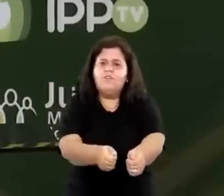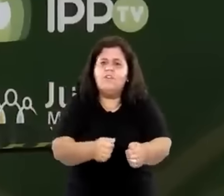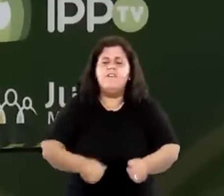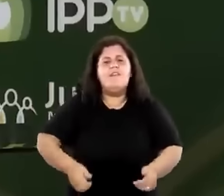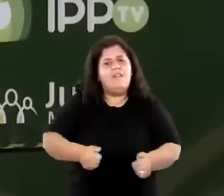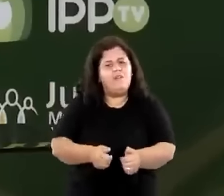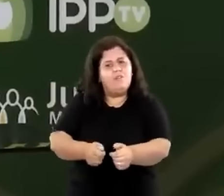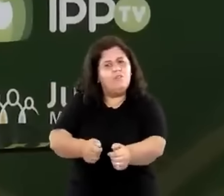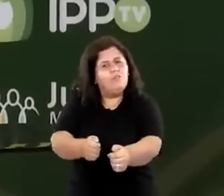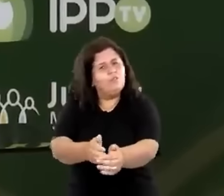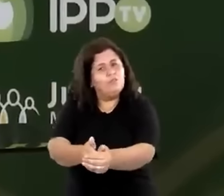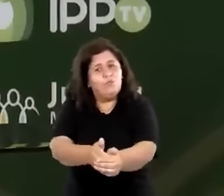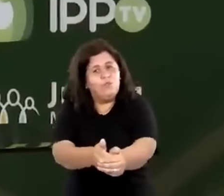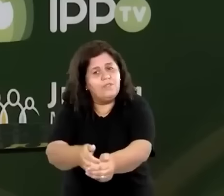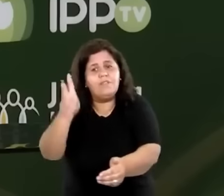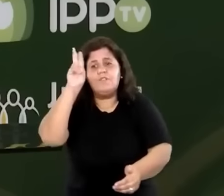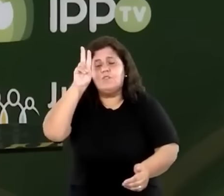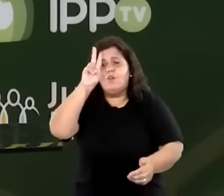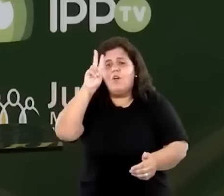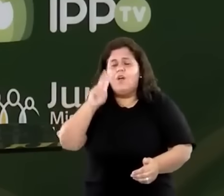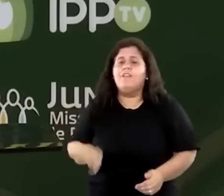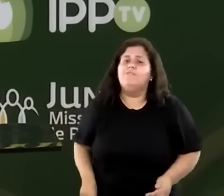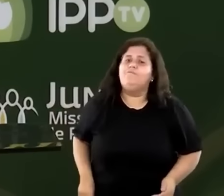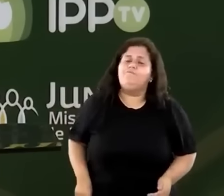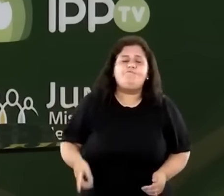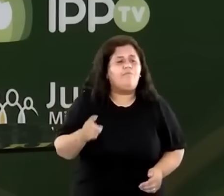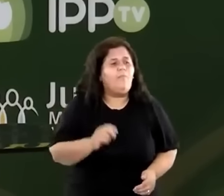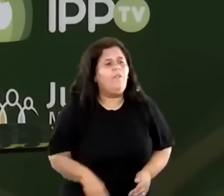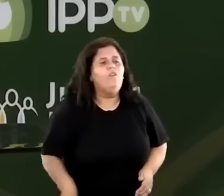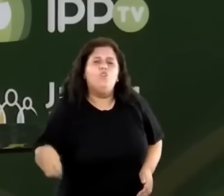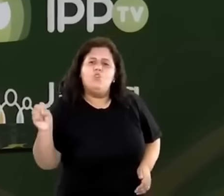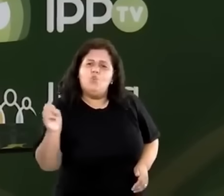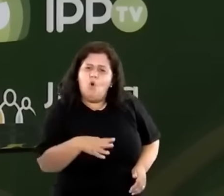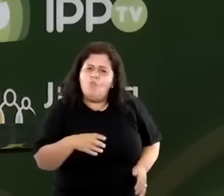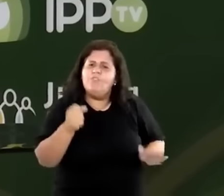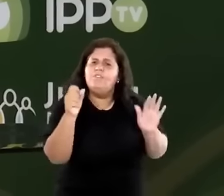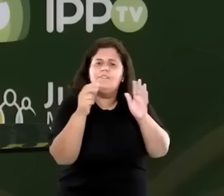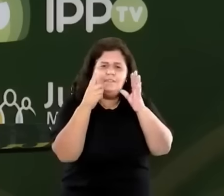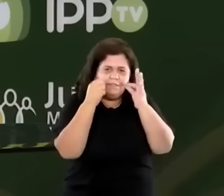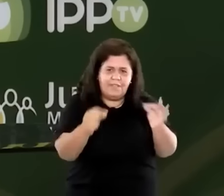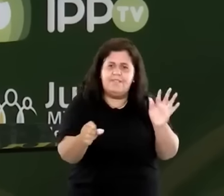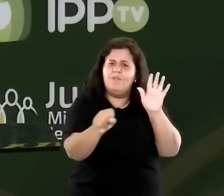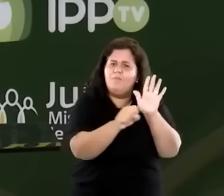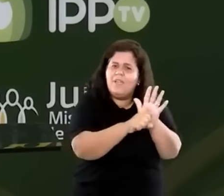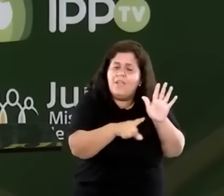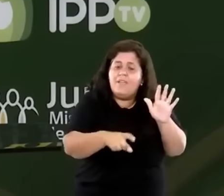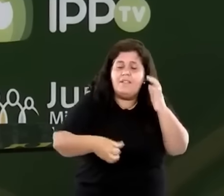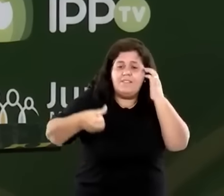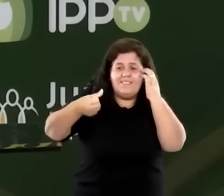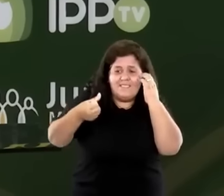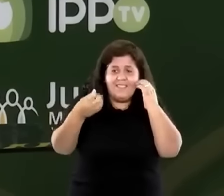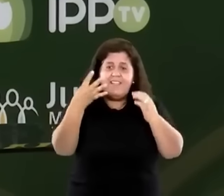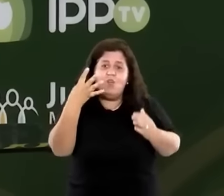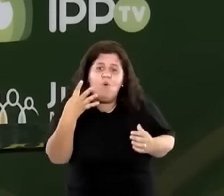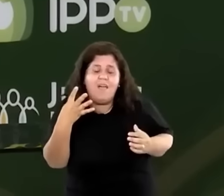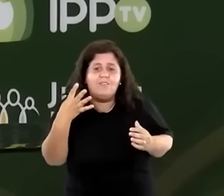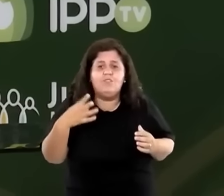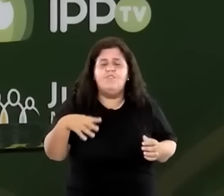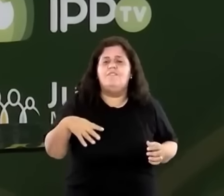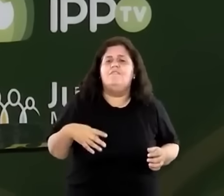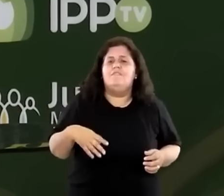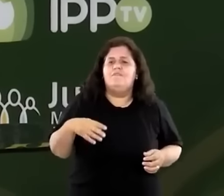da história em suas mãos aliás no Novo Testamento a palavra trono aparece nada menos do que 67